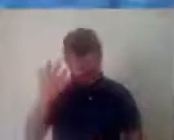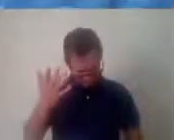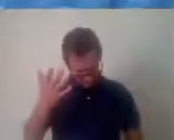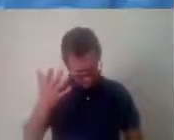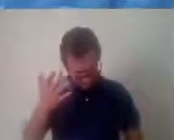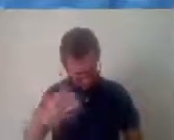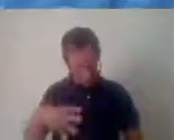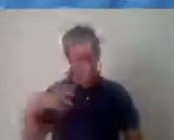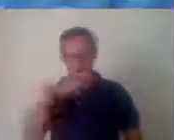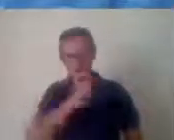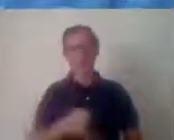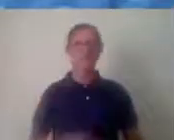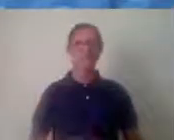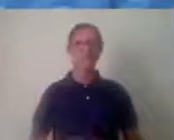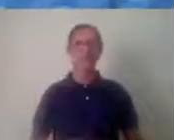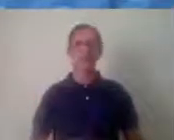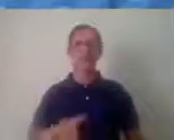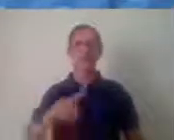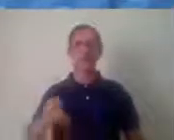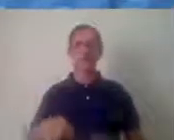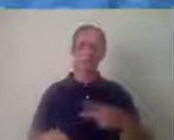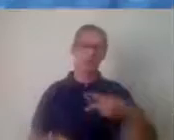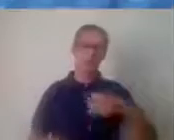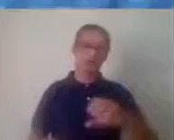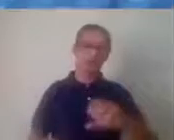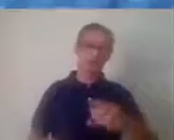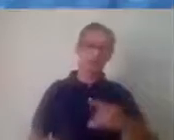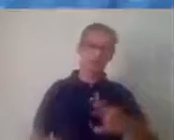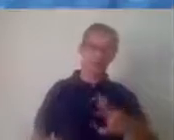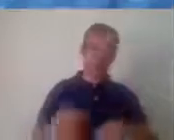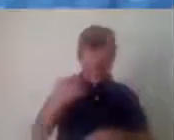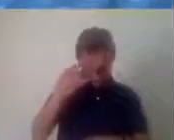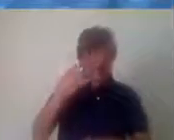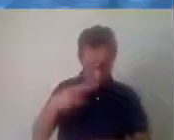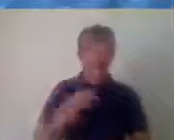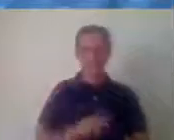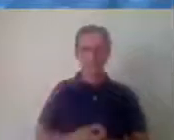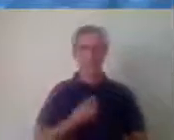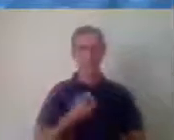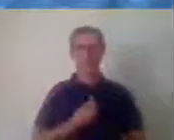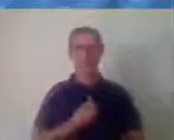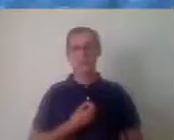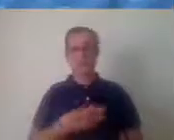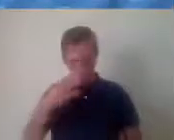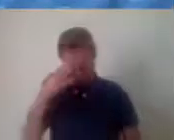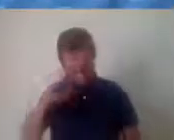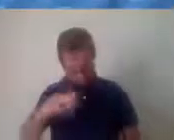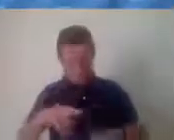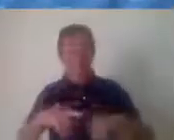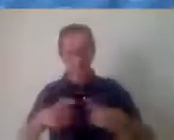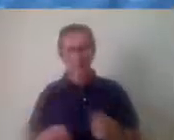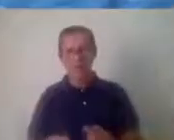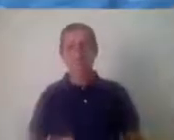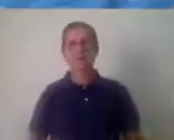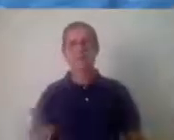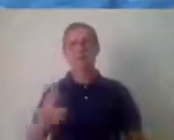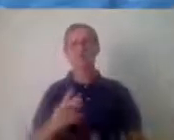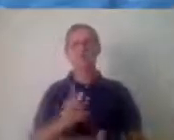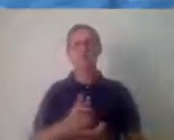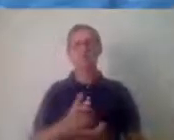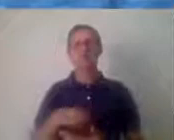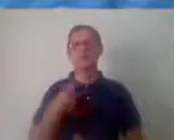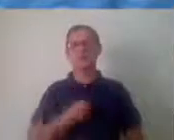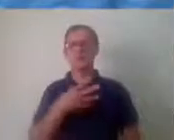muito mais rápido. Integral polar, gente, facilita a nossa vida. Principalmente, né? Principalmente não, ela é utilizada para a